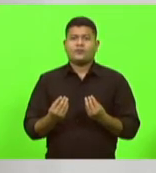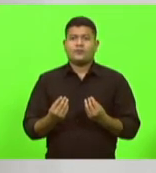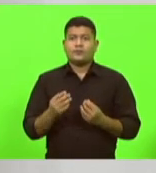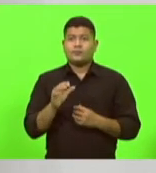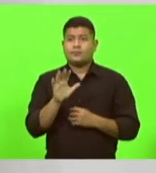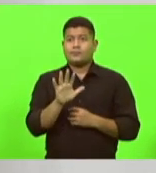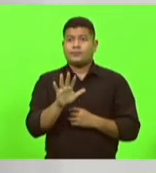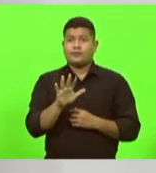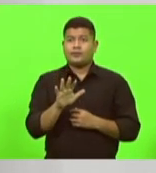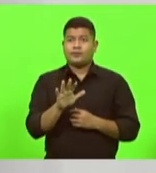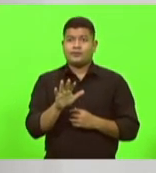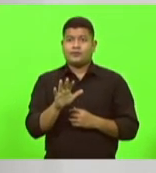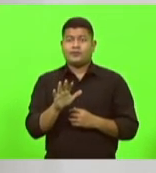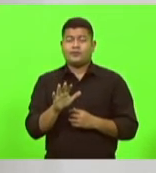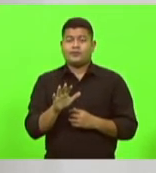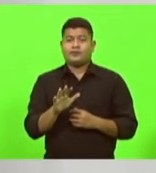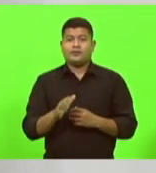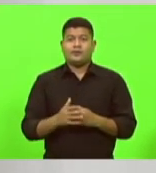mas